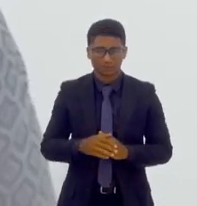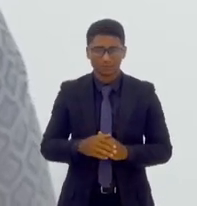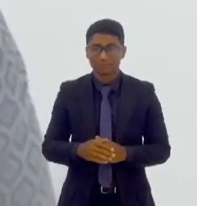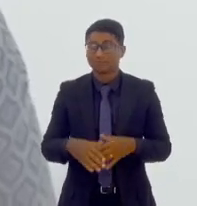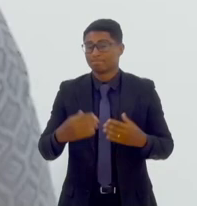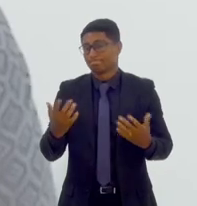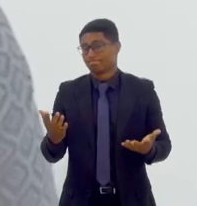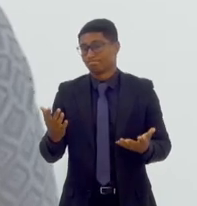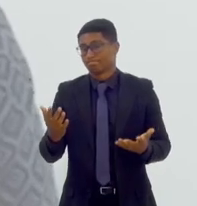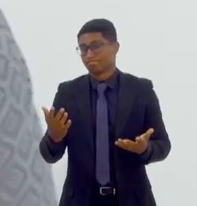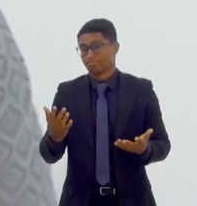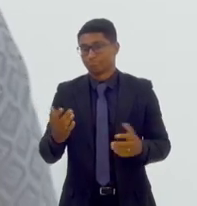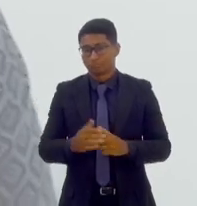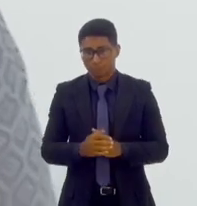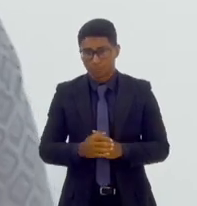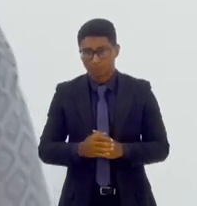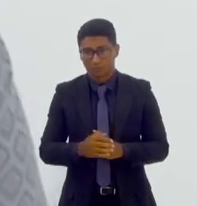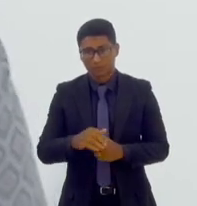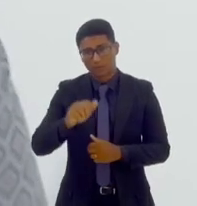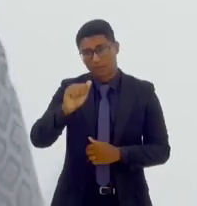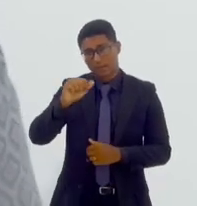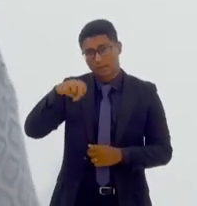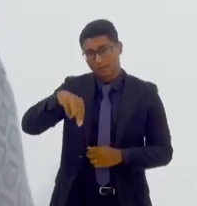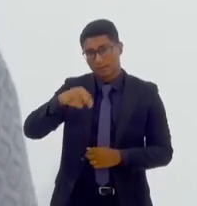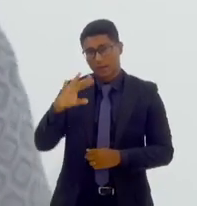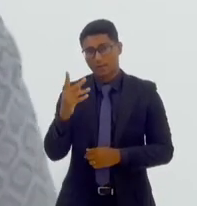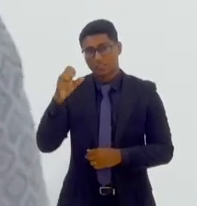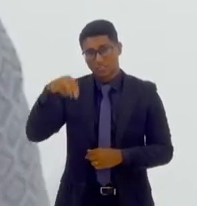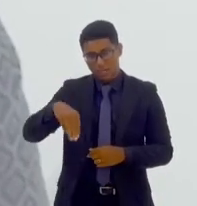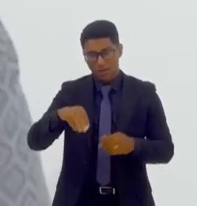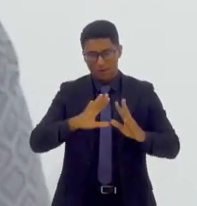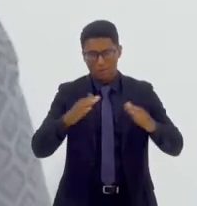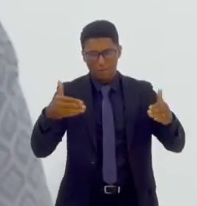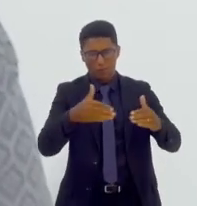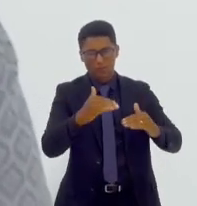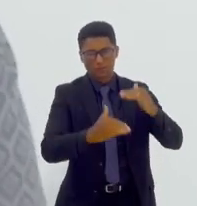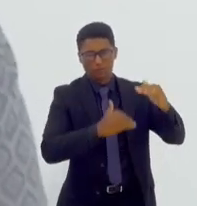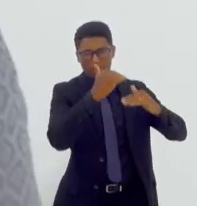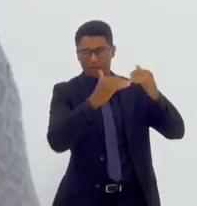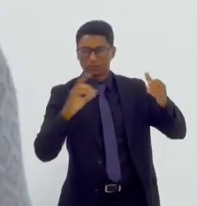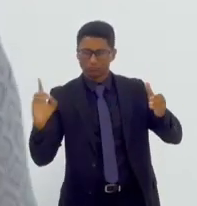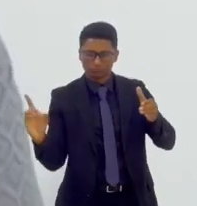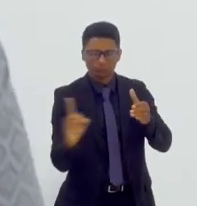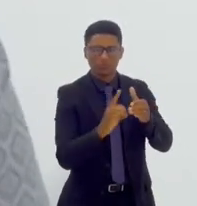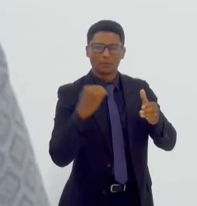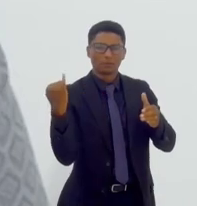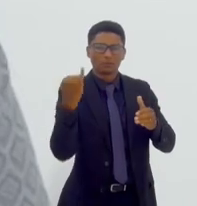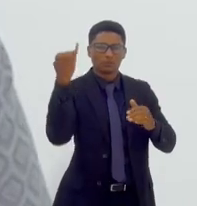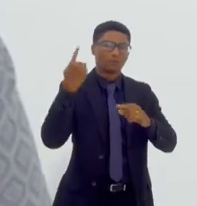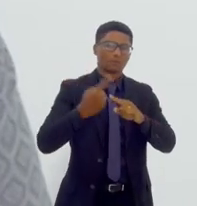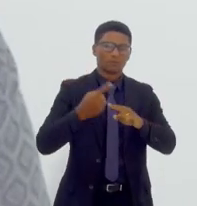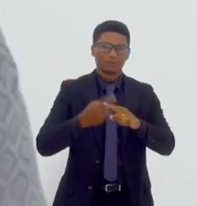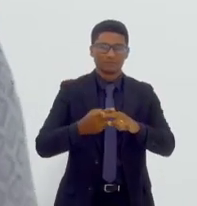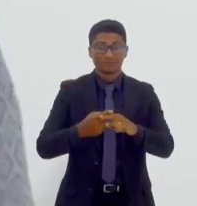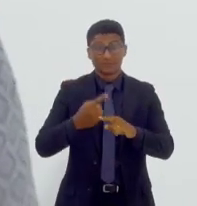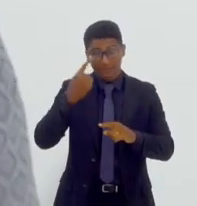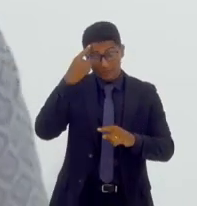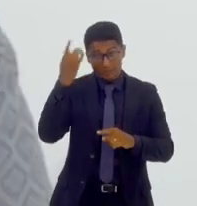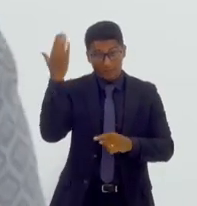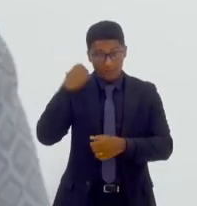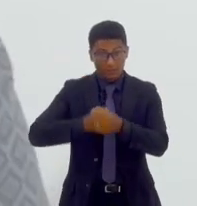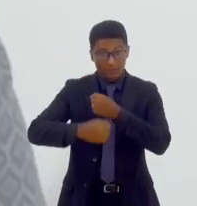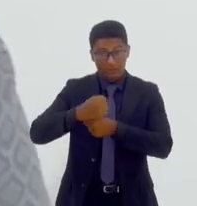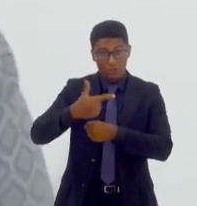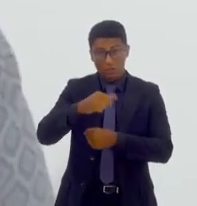pergunta sobre qual é a importância da Anshan integrar o Fórum de Desenvolvimento, como eu disse no início da nossa entrevista, desde o